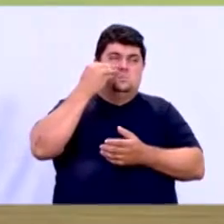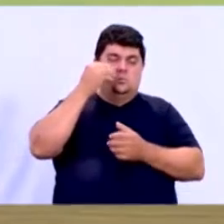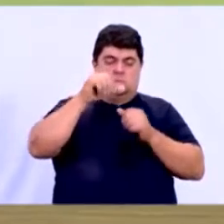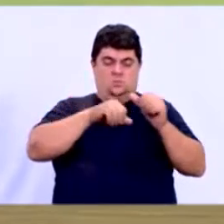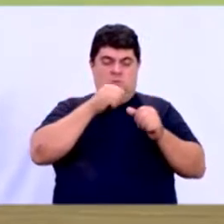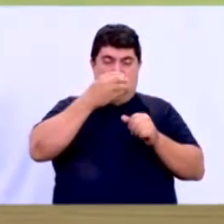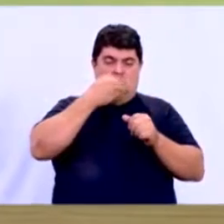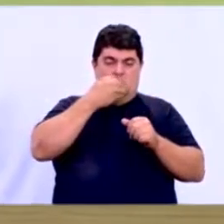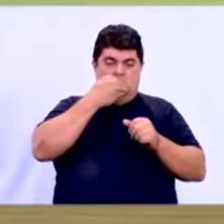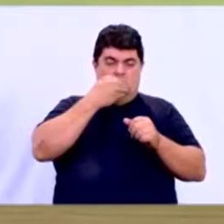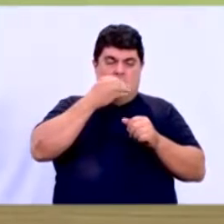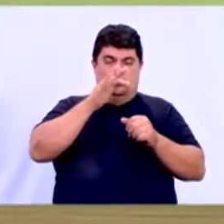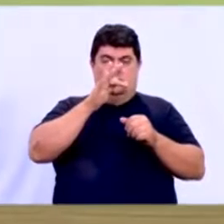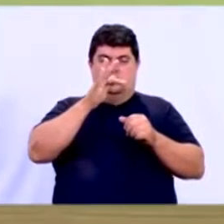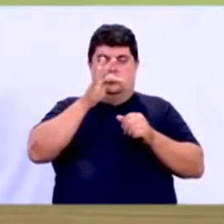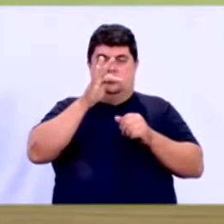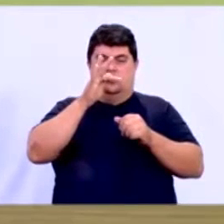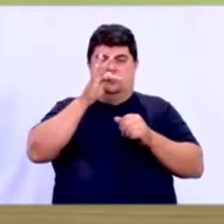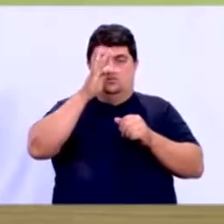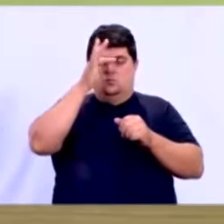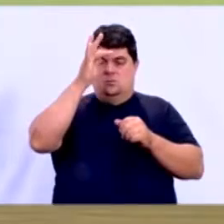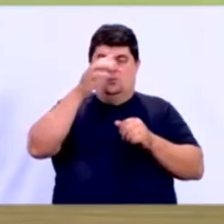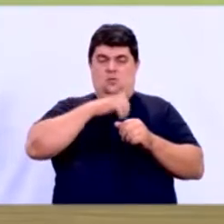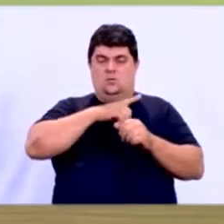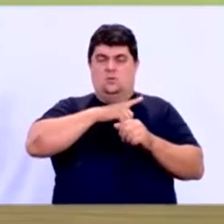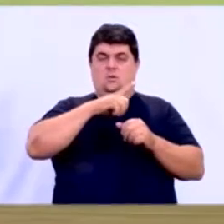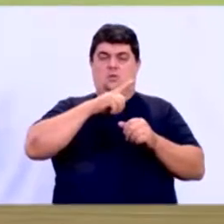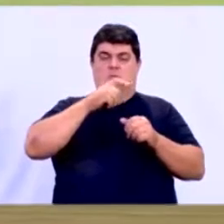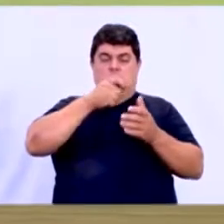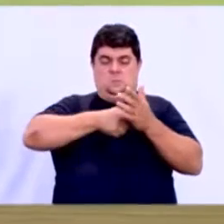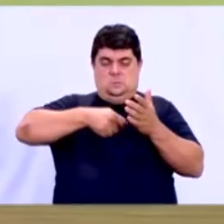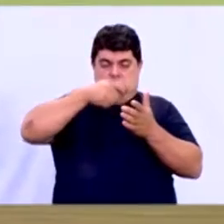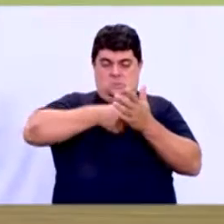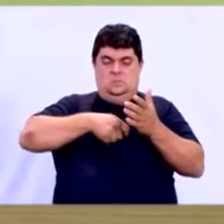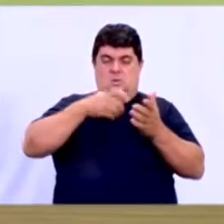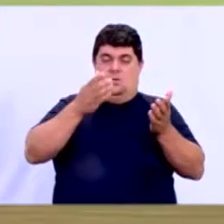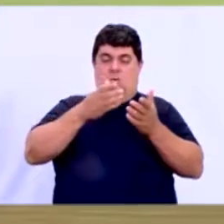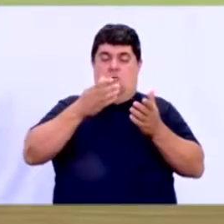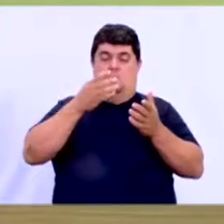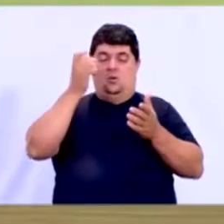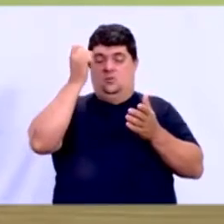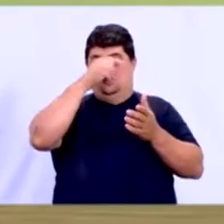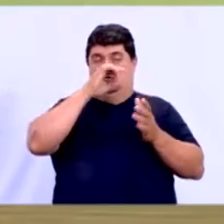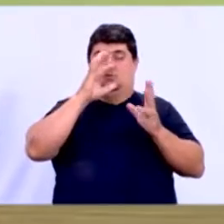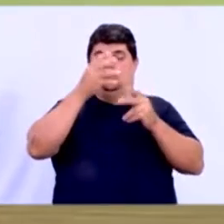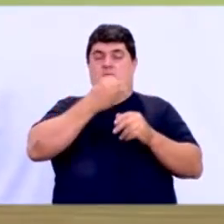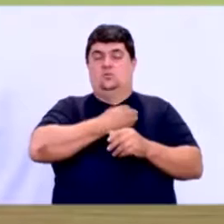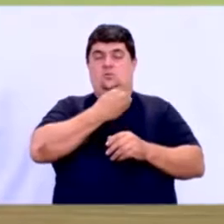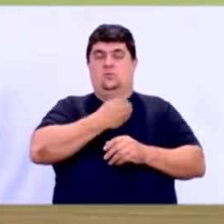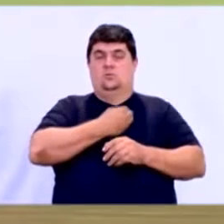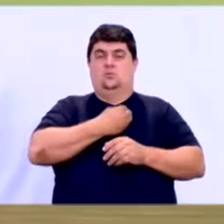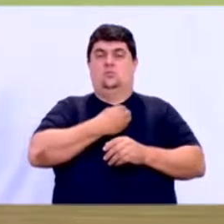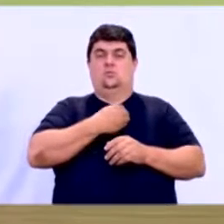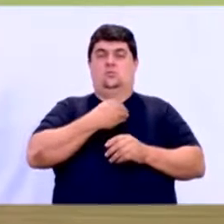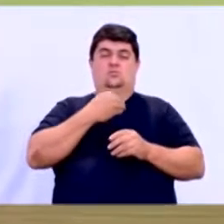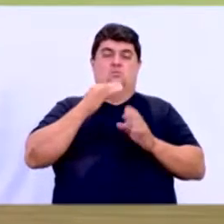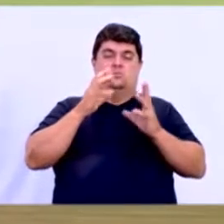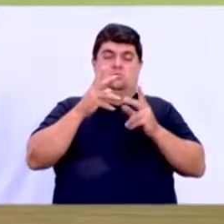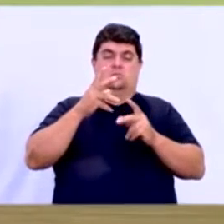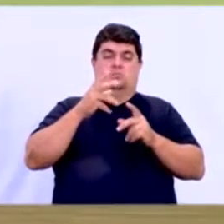pontos fortes e as ameaças em oportunidades. Principalmente em momento de crise, a gente tem que trabalhar dessa forma. O que parece crise, às vezes pode ser